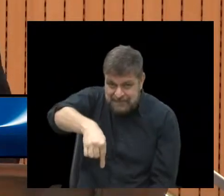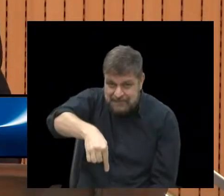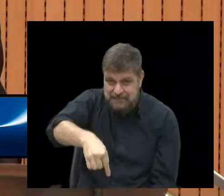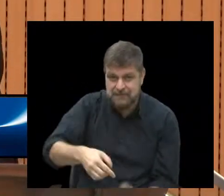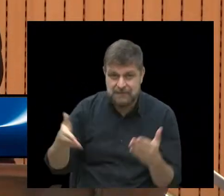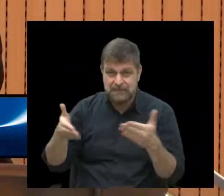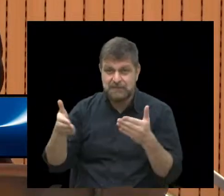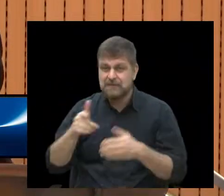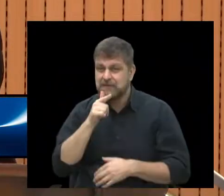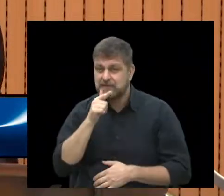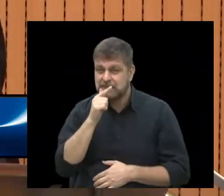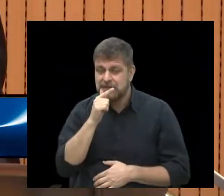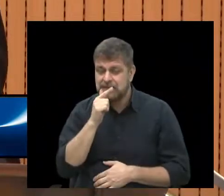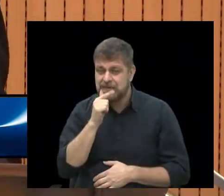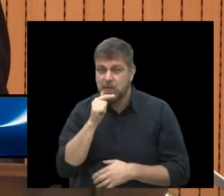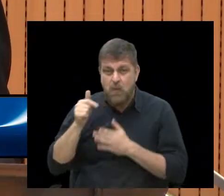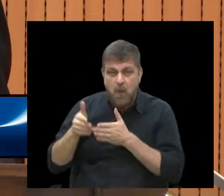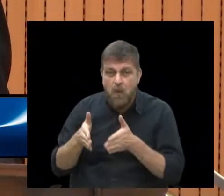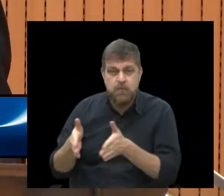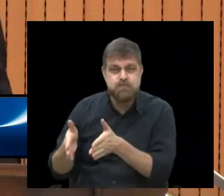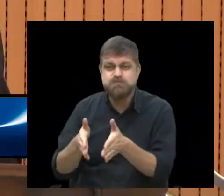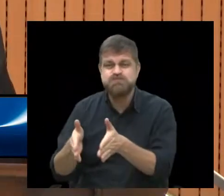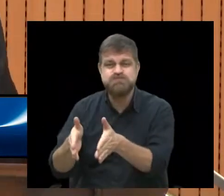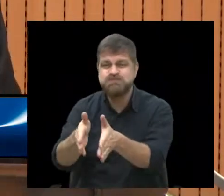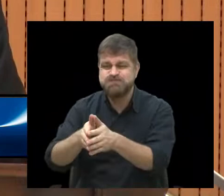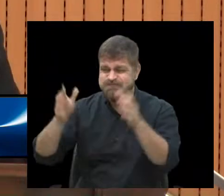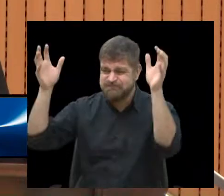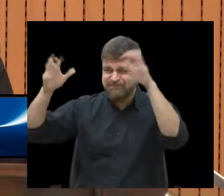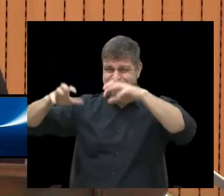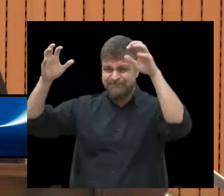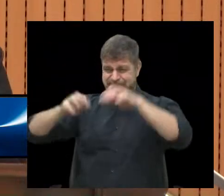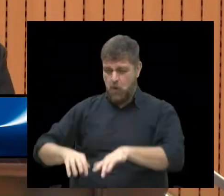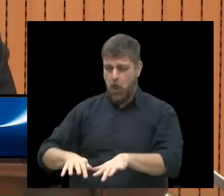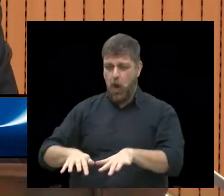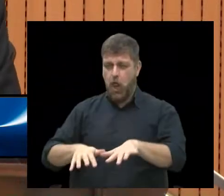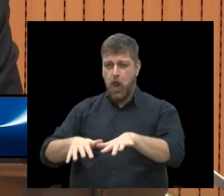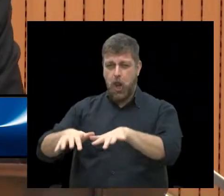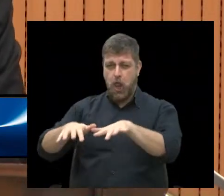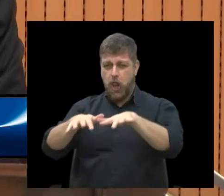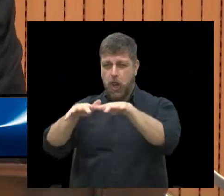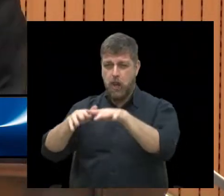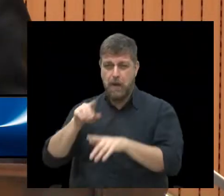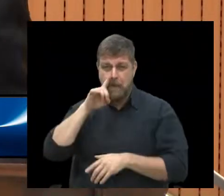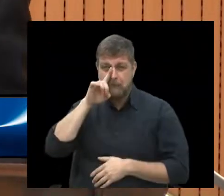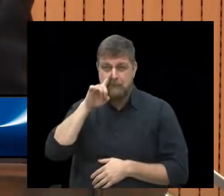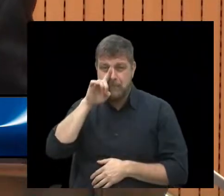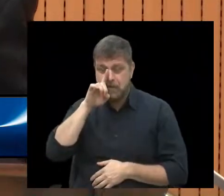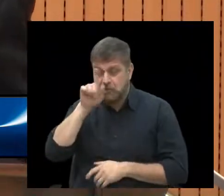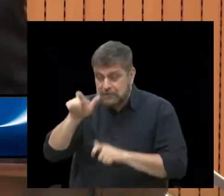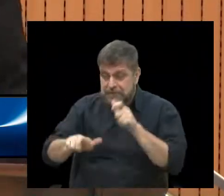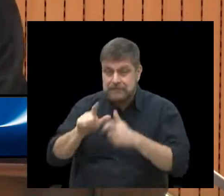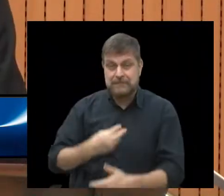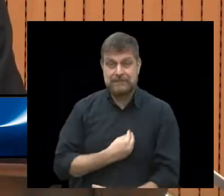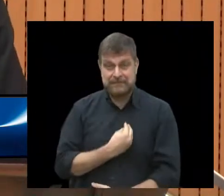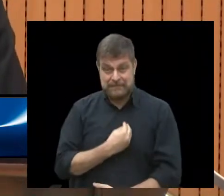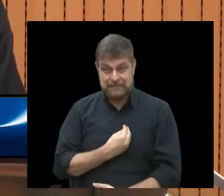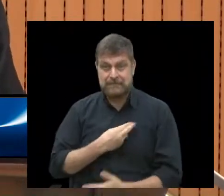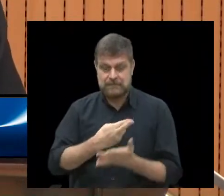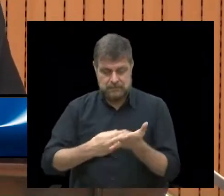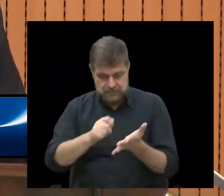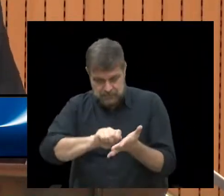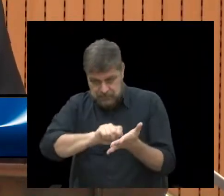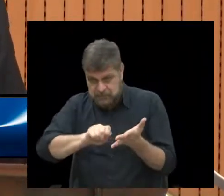hoje se tornou um rio, quando corre, quando chove, e que coloca sob risco a vida das pessoas. Eu estou fazendo esse alerta, eu fiz requerimento